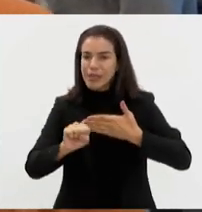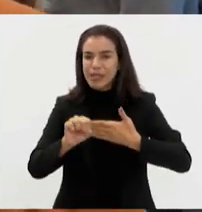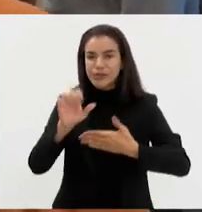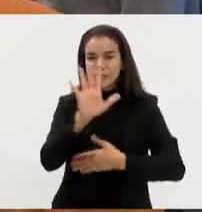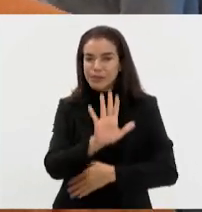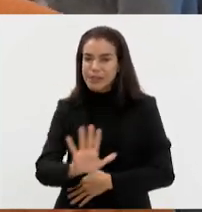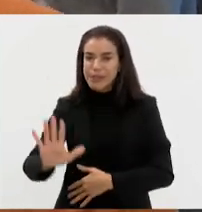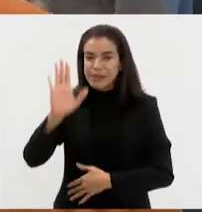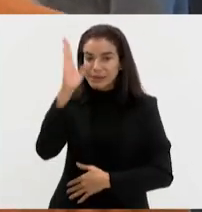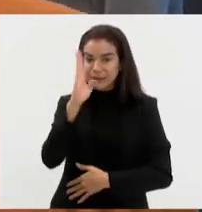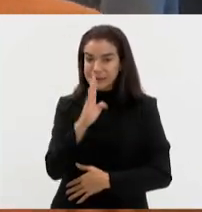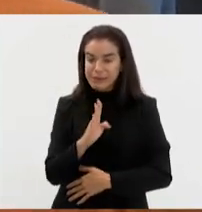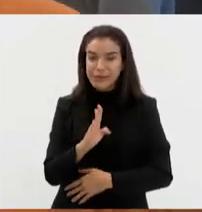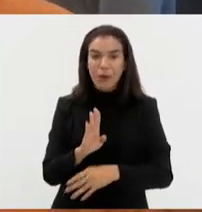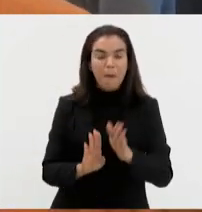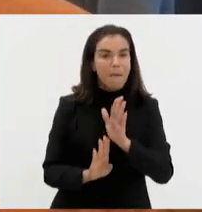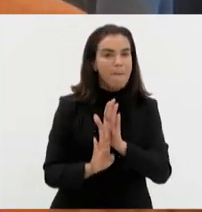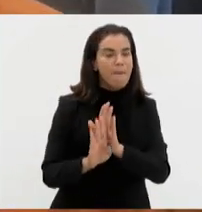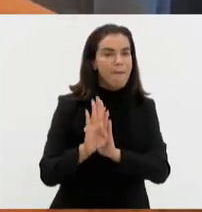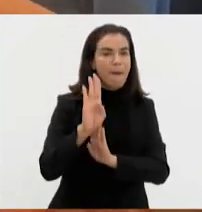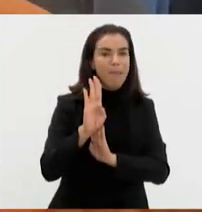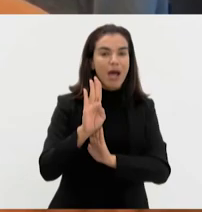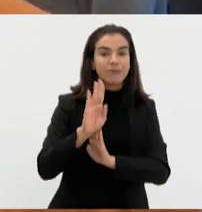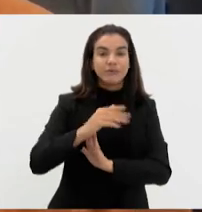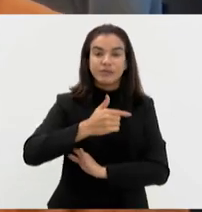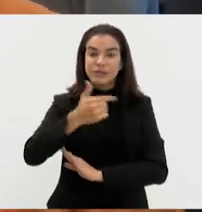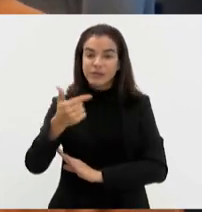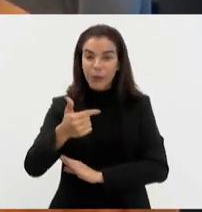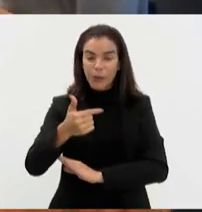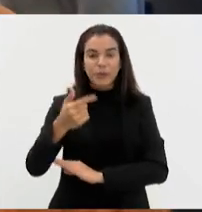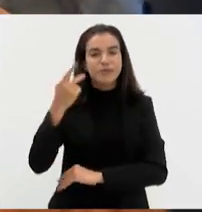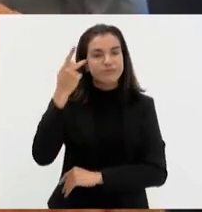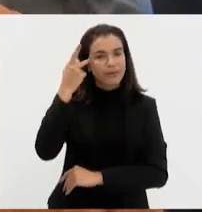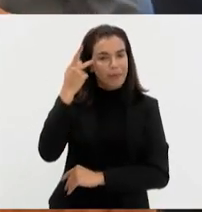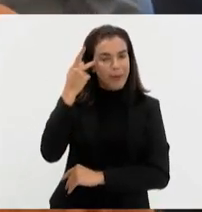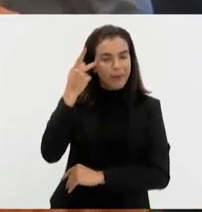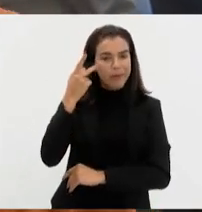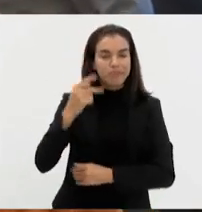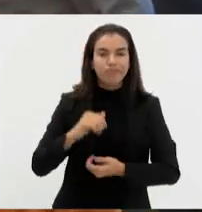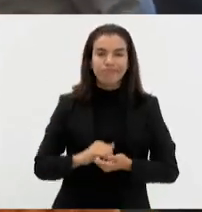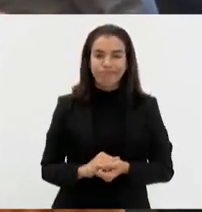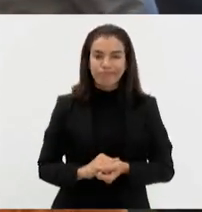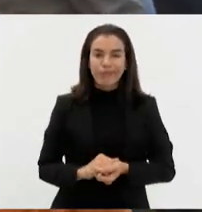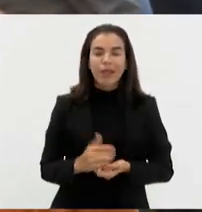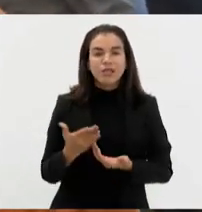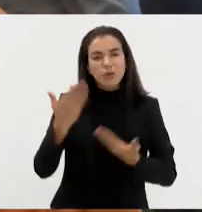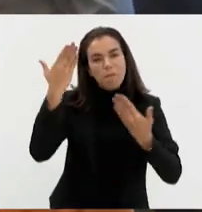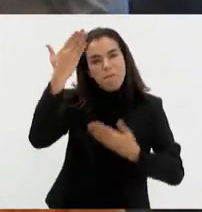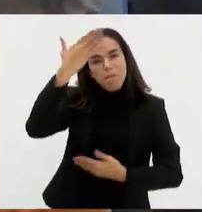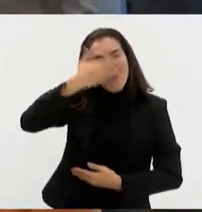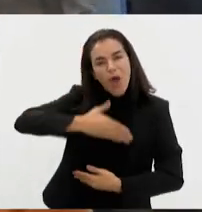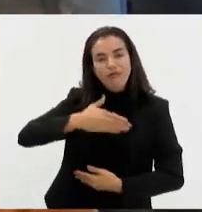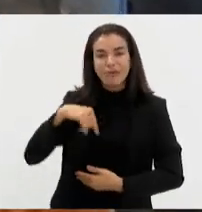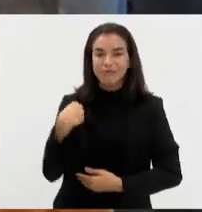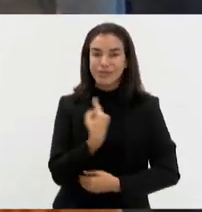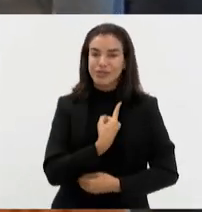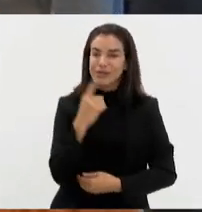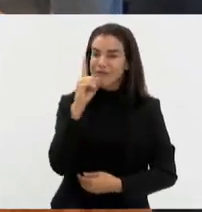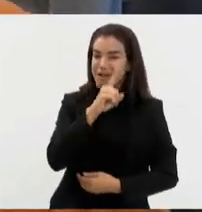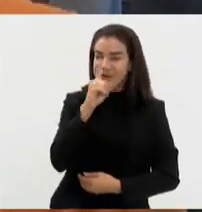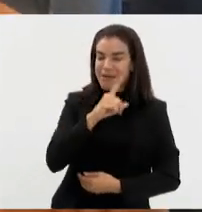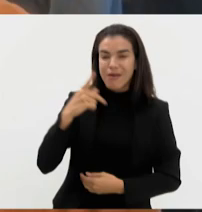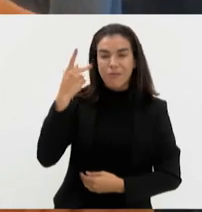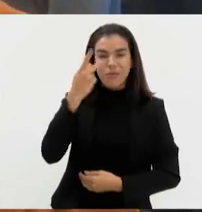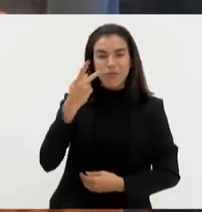maior número de feminicídio depois de São Paulo. Então, isso demonstra o quanto que a gente está falhando nas políticas